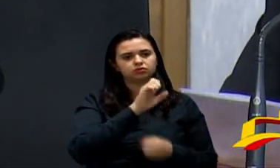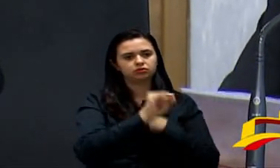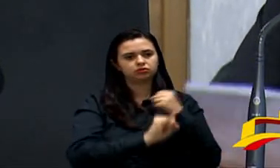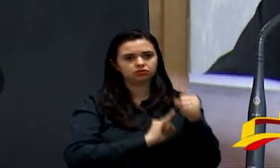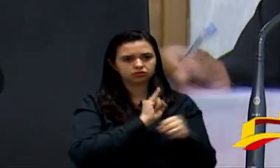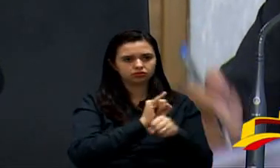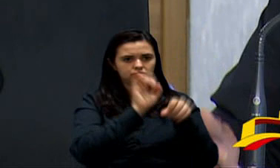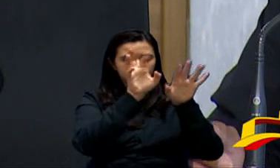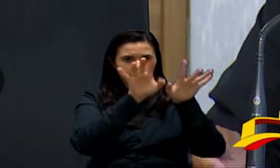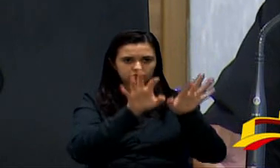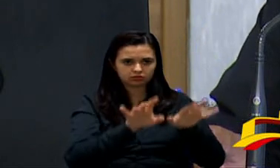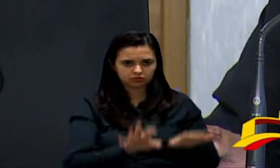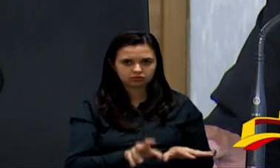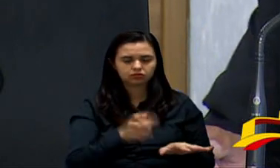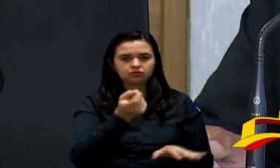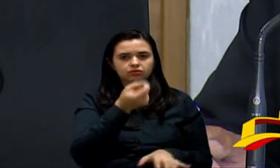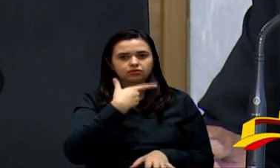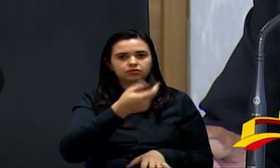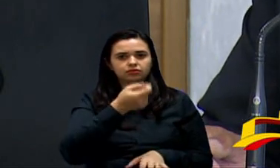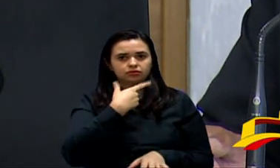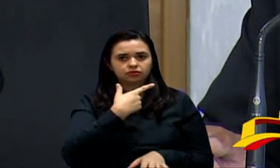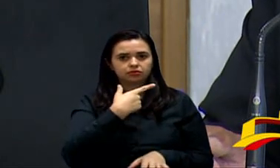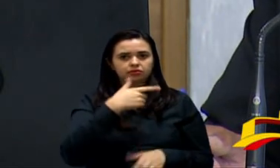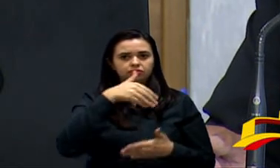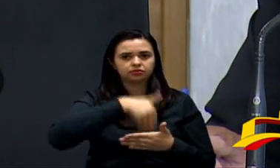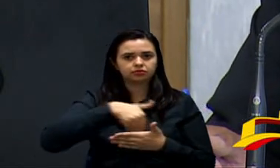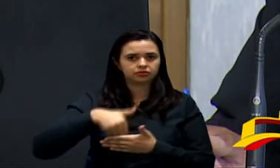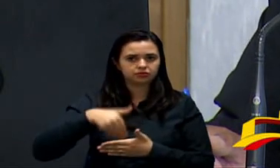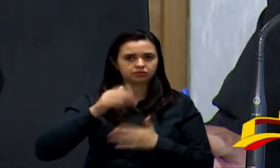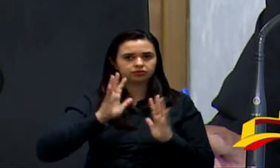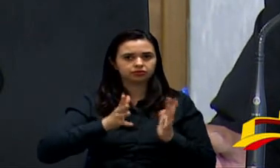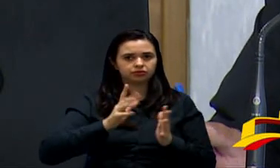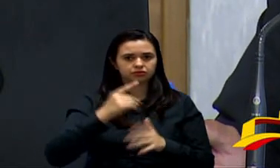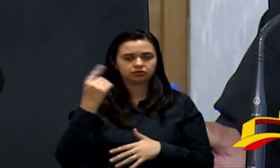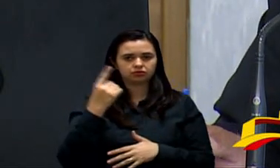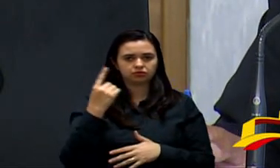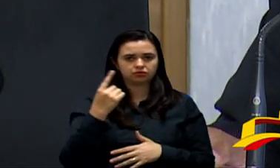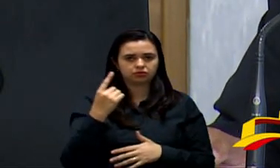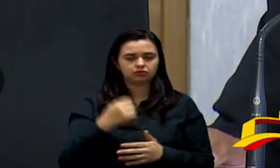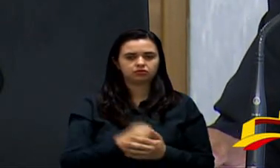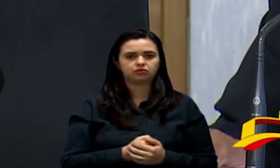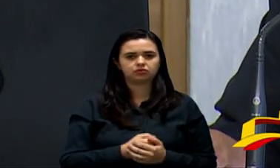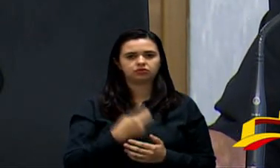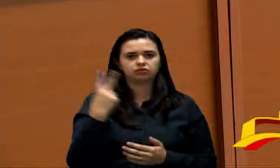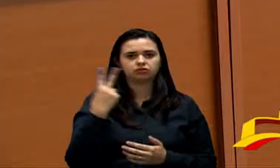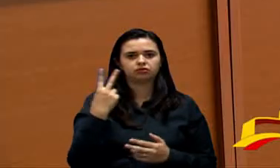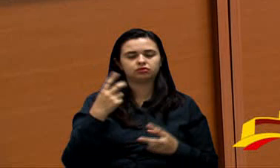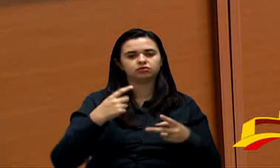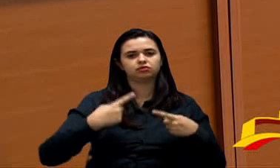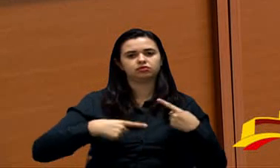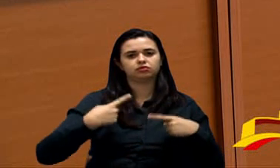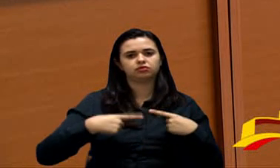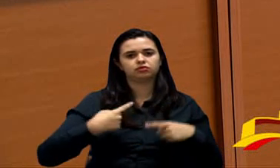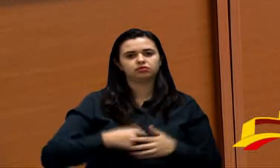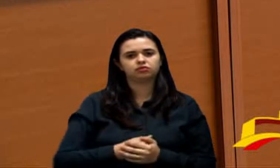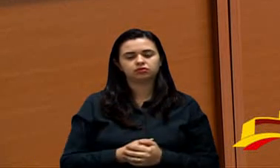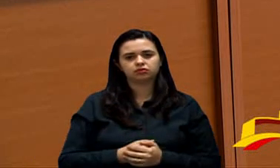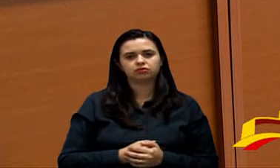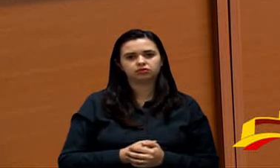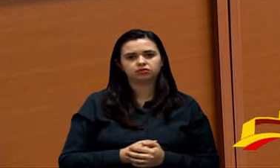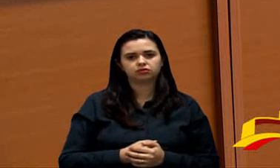da distribuição de medicamentos. Essa aí já foi votada em primeira e em segunda discussão. Senhor presidente, o projeto já